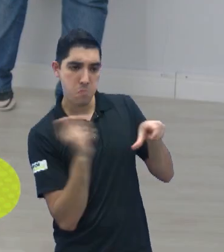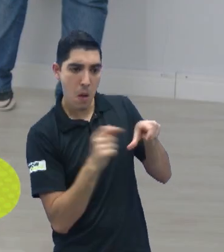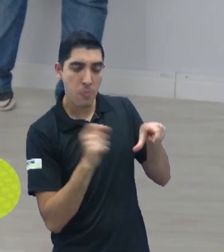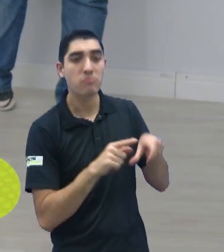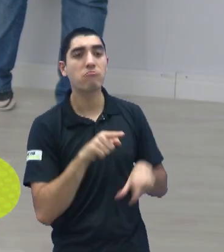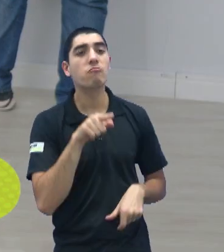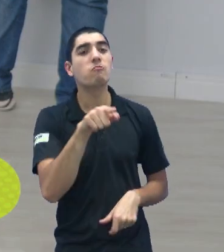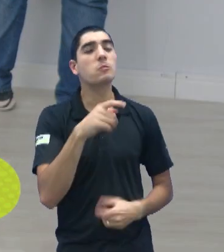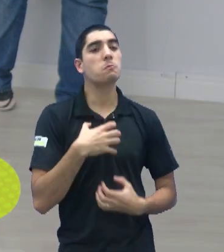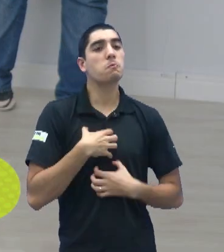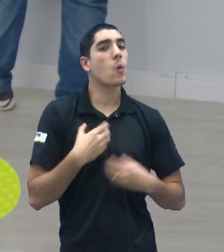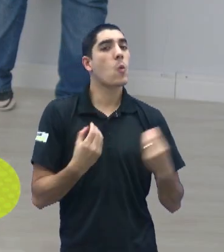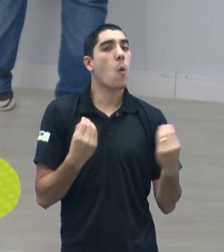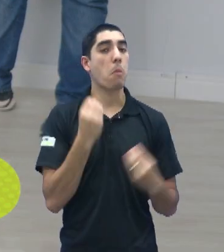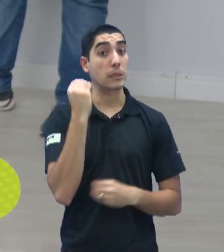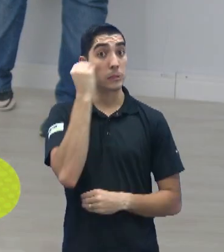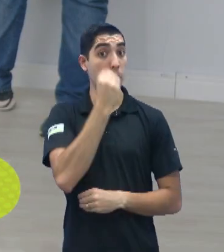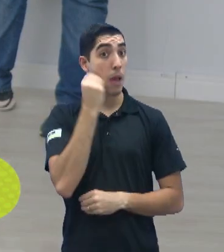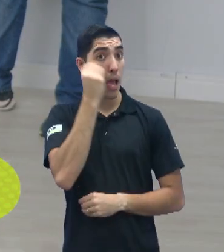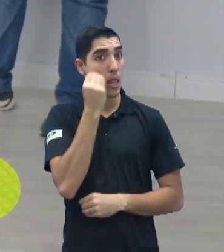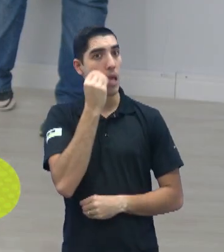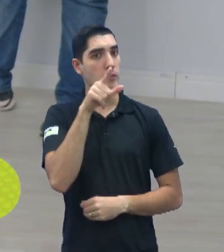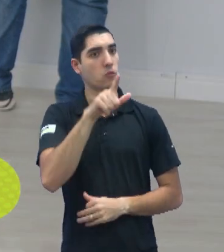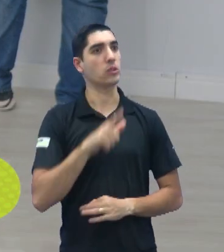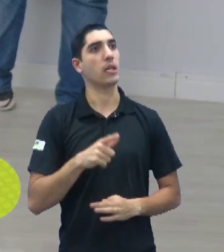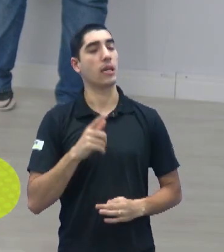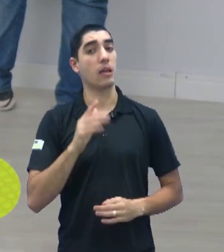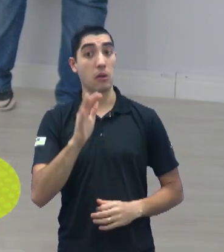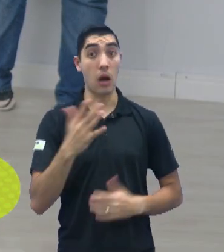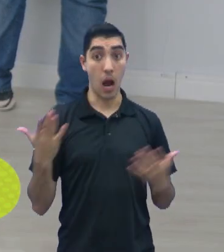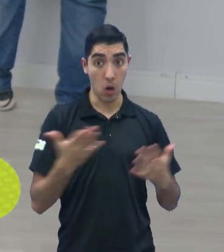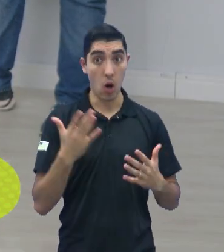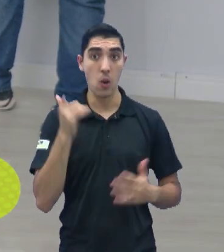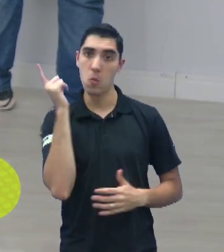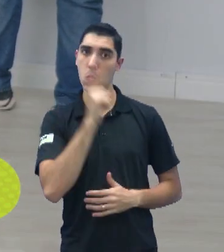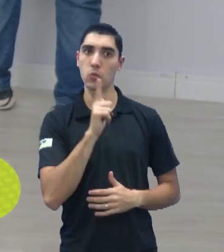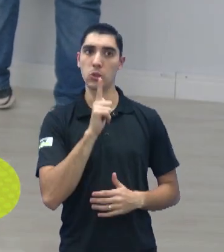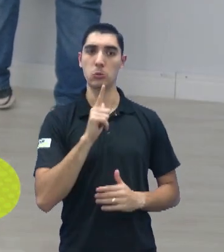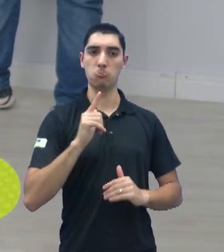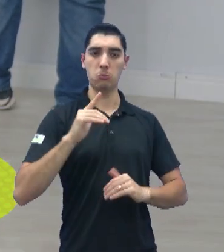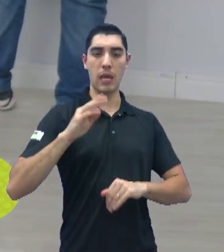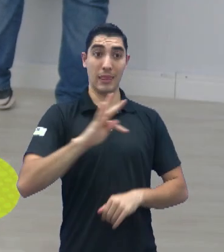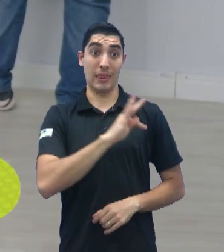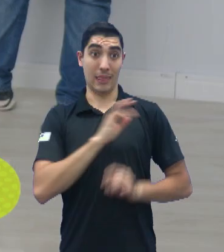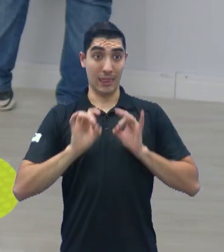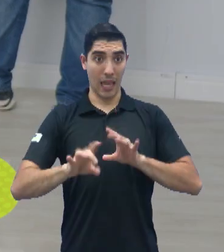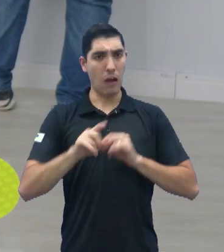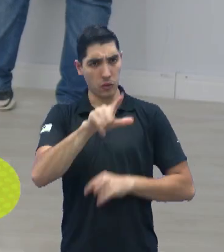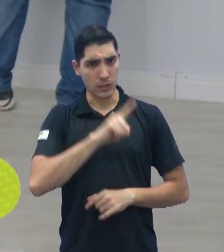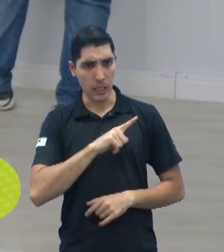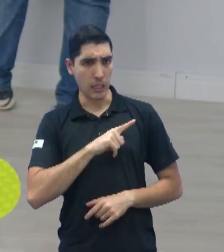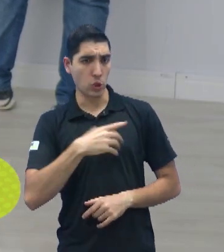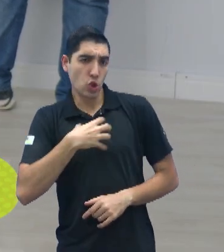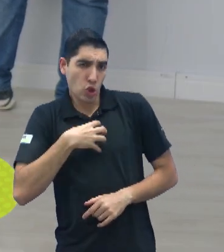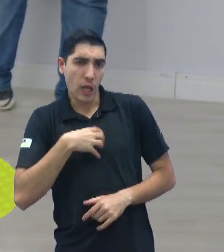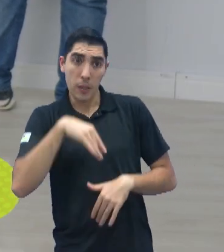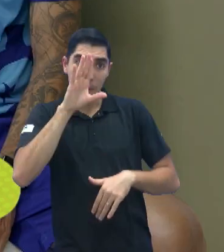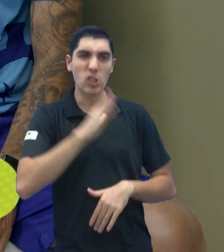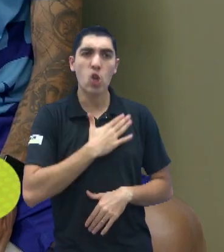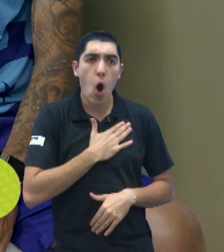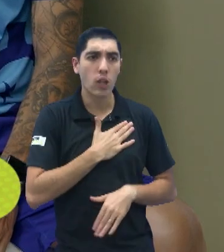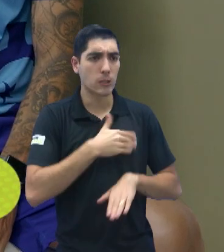né, nesse desenvolvimento da pessoa se tornar treinador depois? Você tem uma característica mais ofensiva? Isso é uma coisa que você traz com